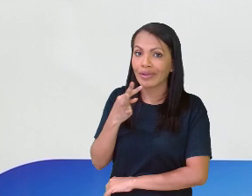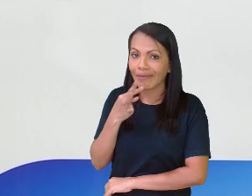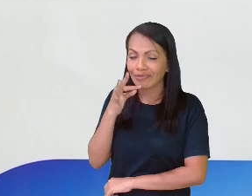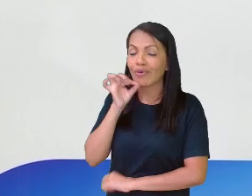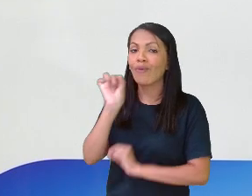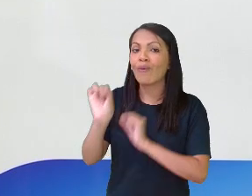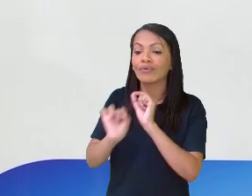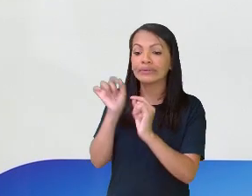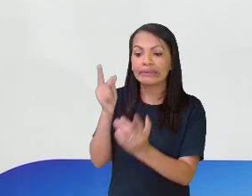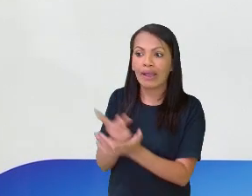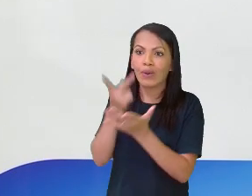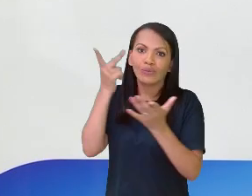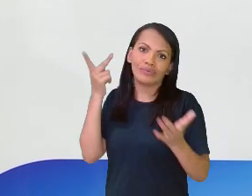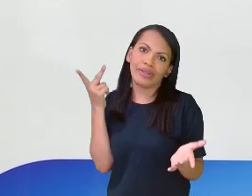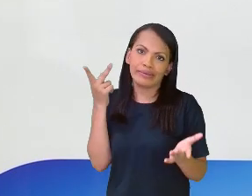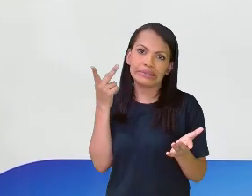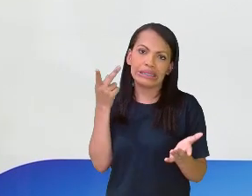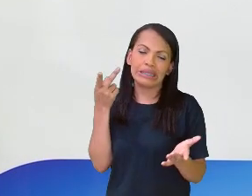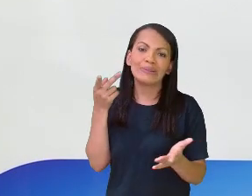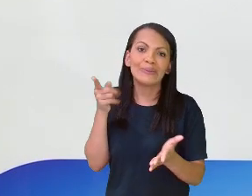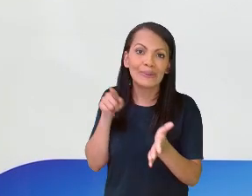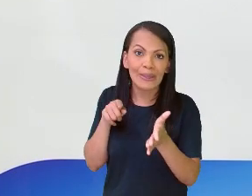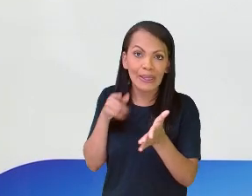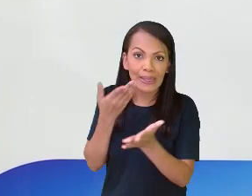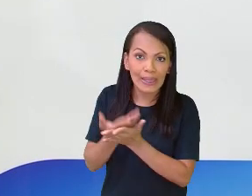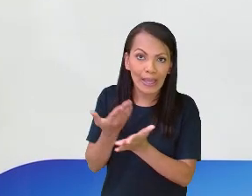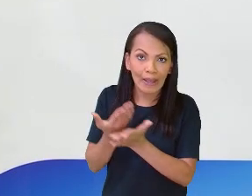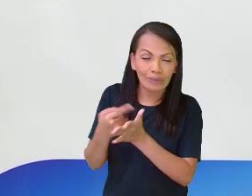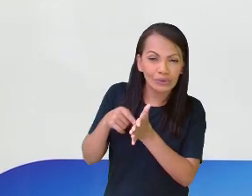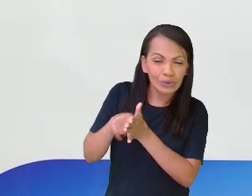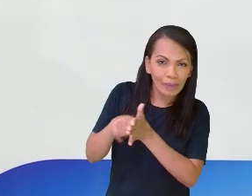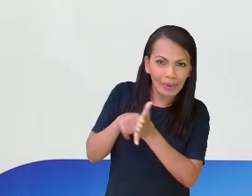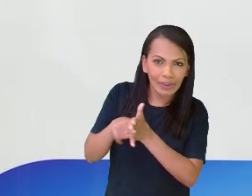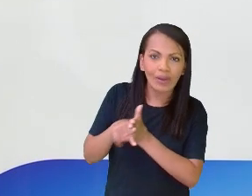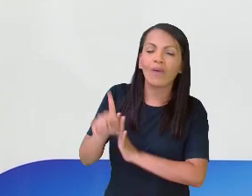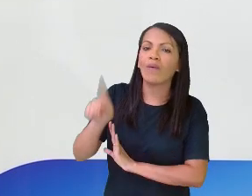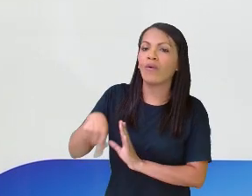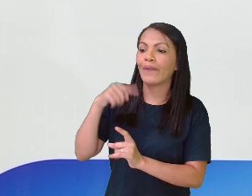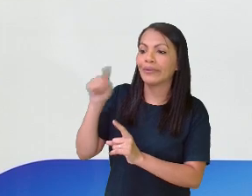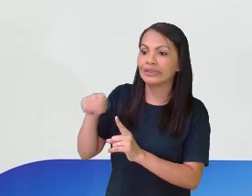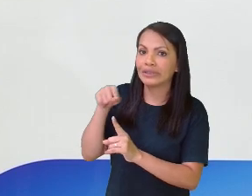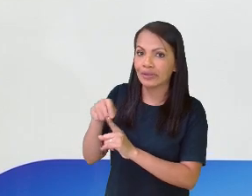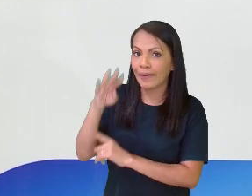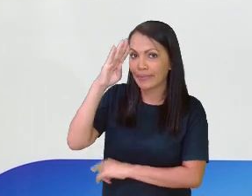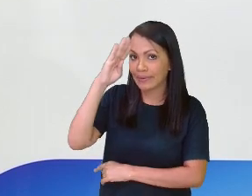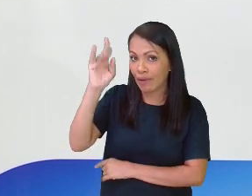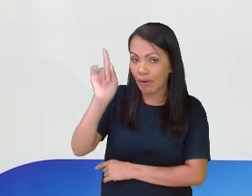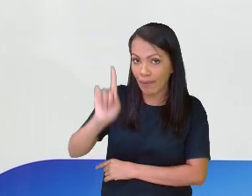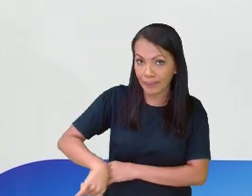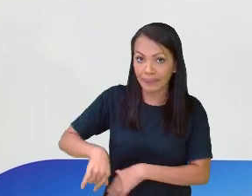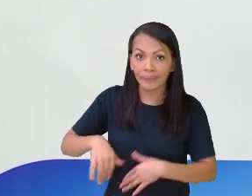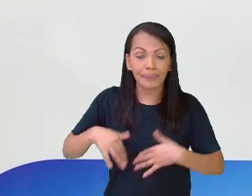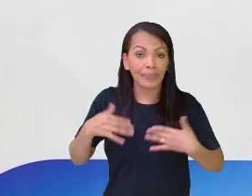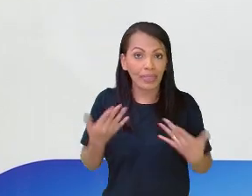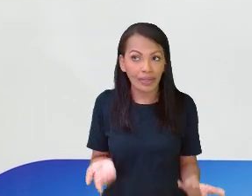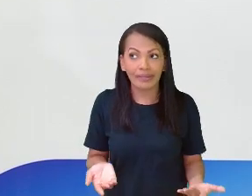científicas com o público em geral. O objetivo principal é este, tá certo, gente?